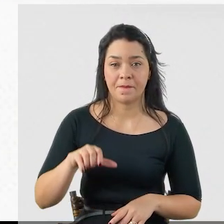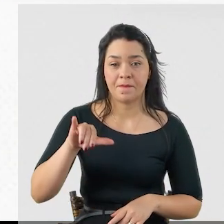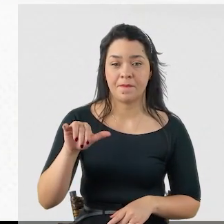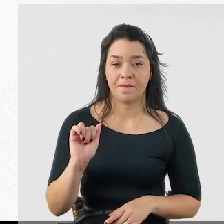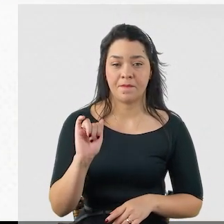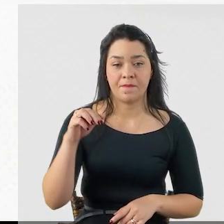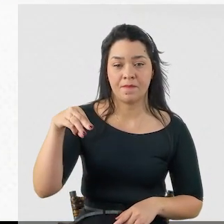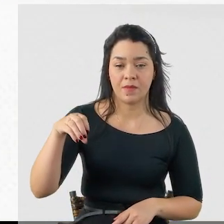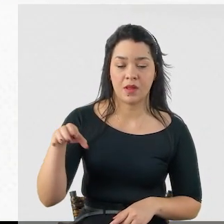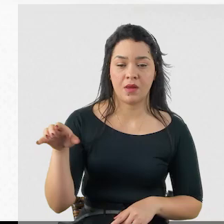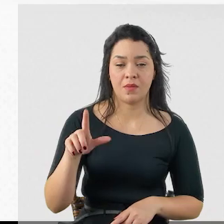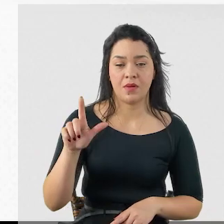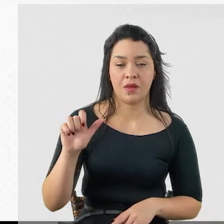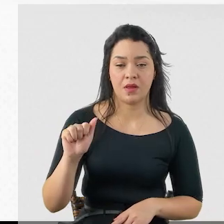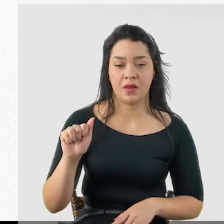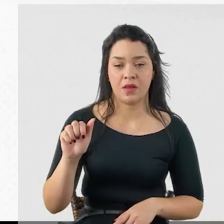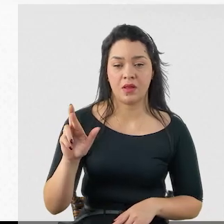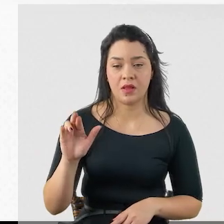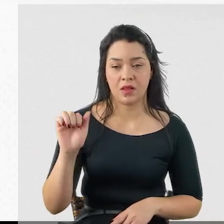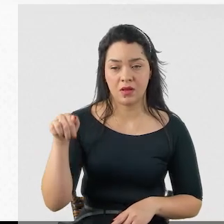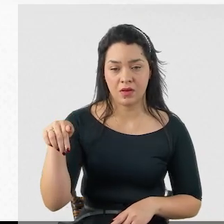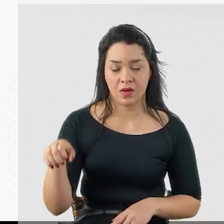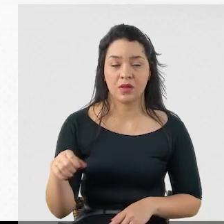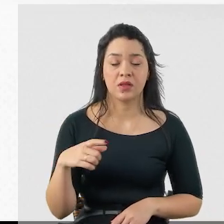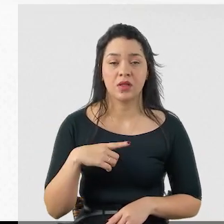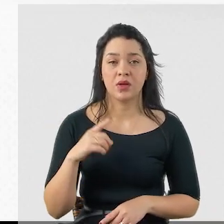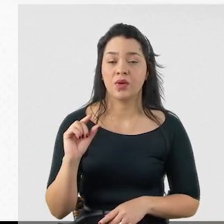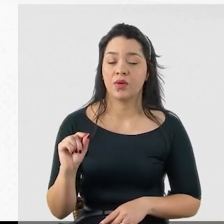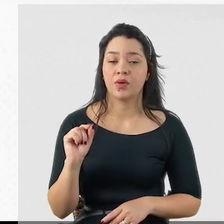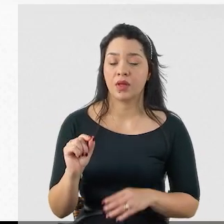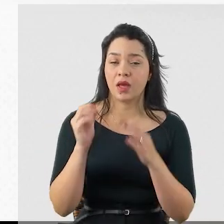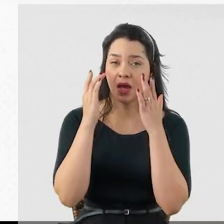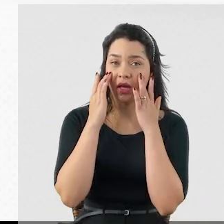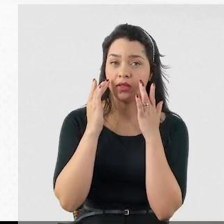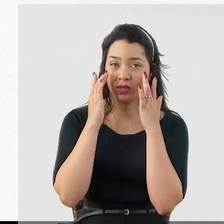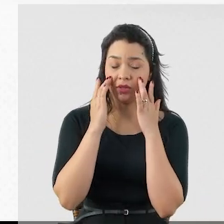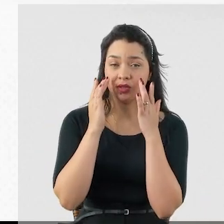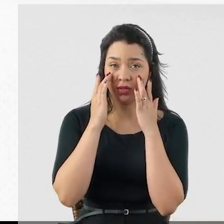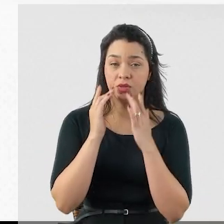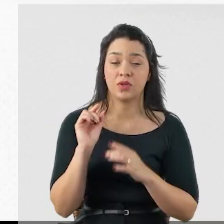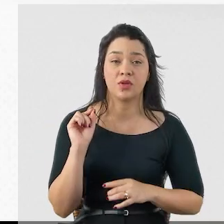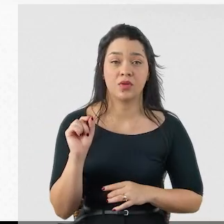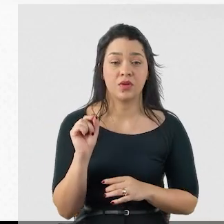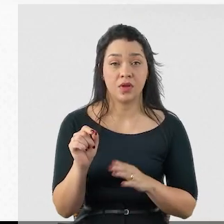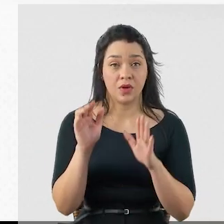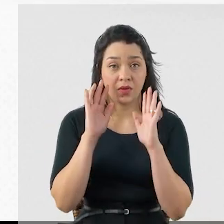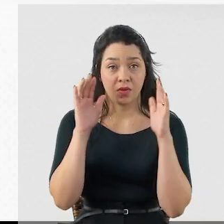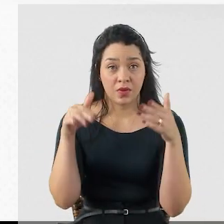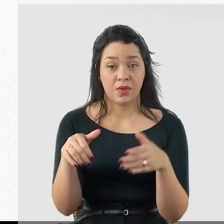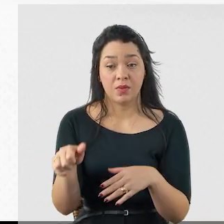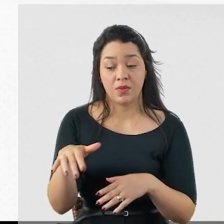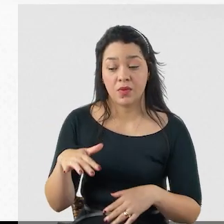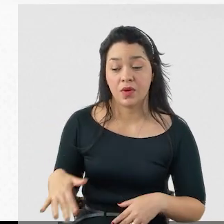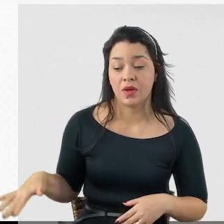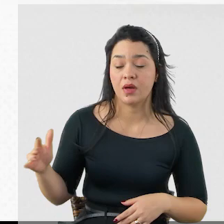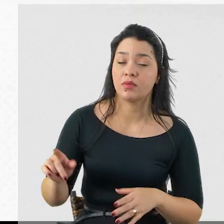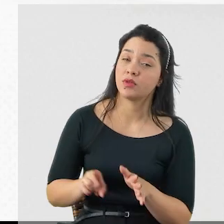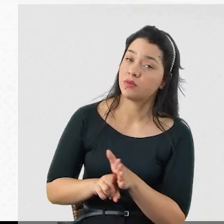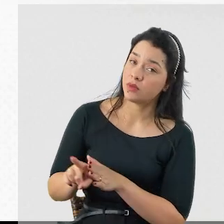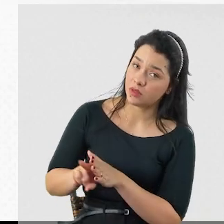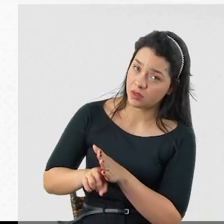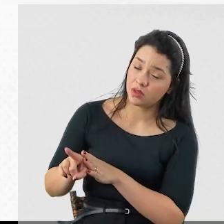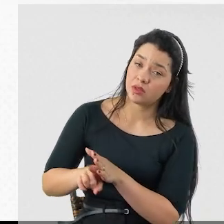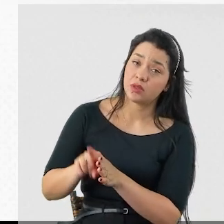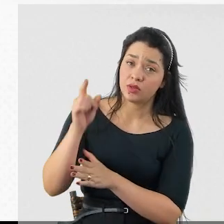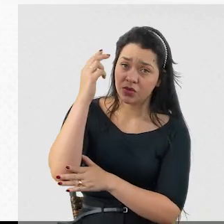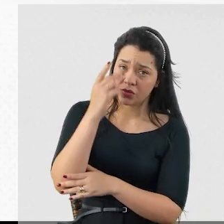Jaime Laureano, ele tem um fazer artístico que é assumidamente voltado para o campo de pesquisa